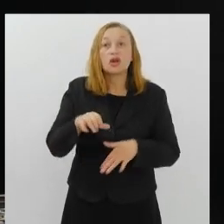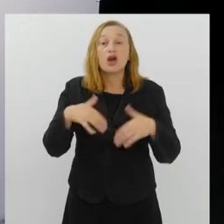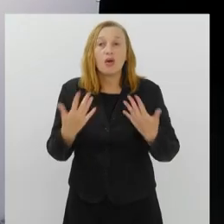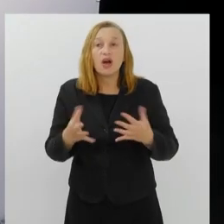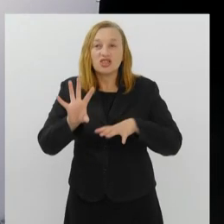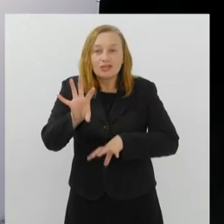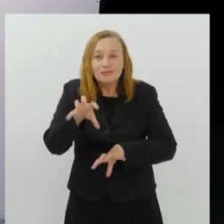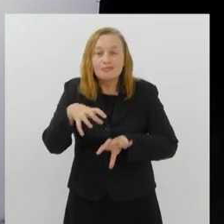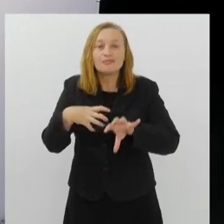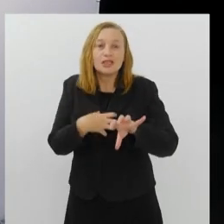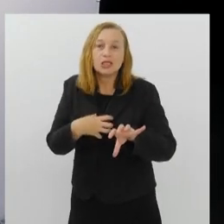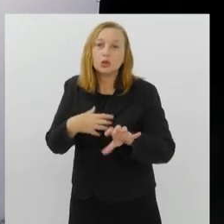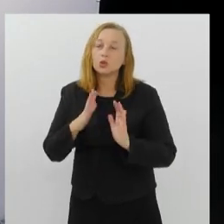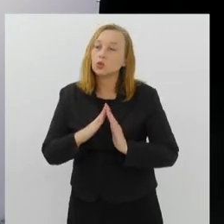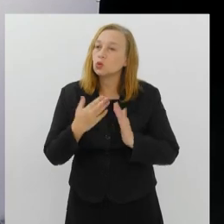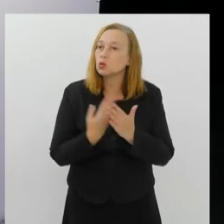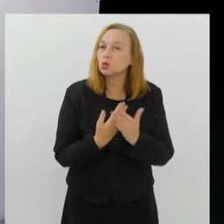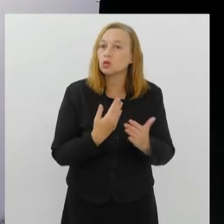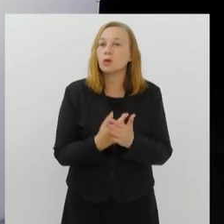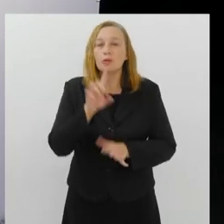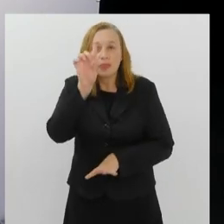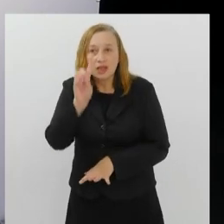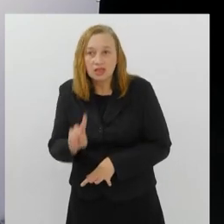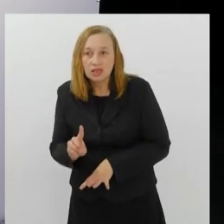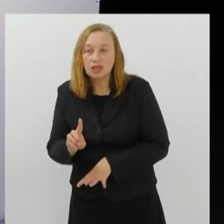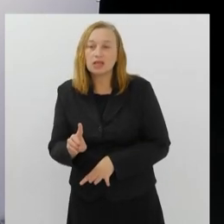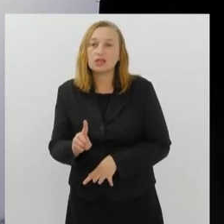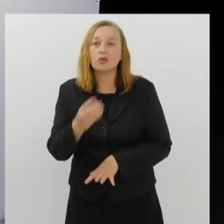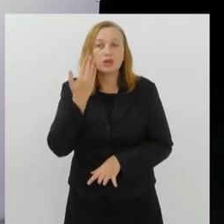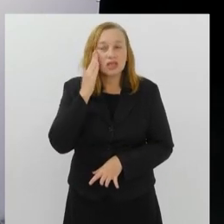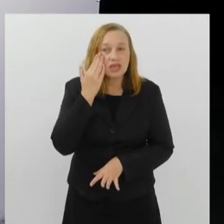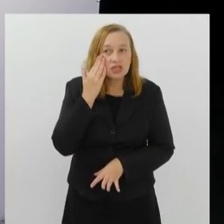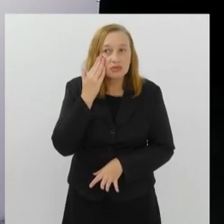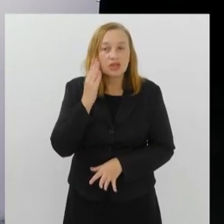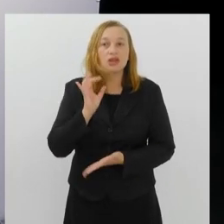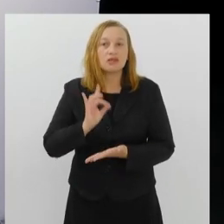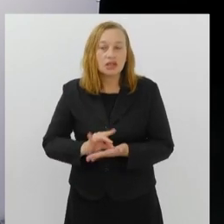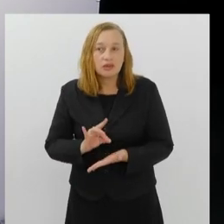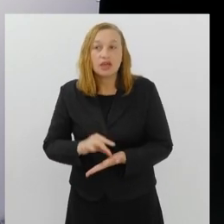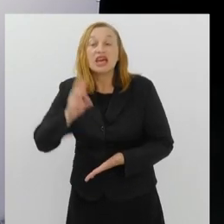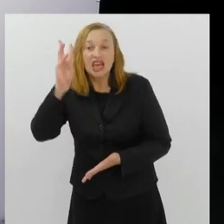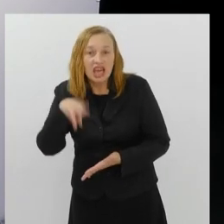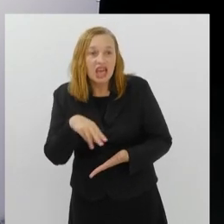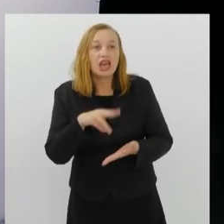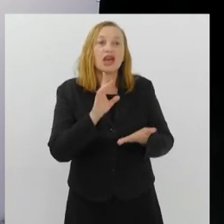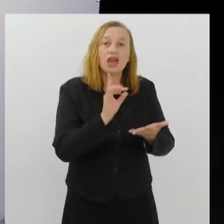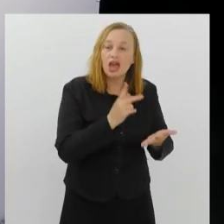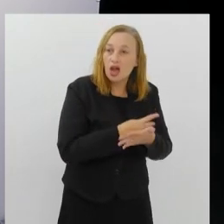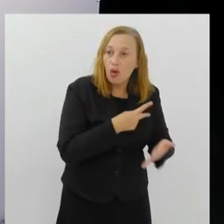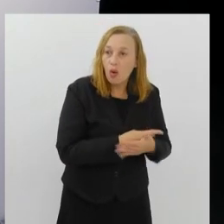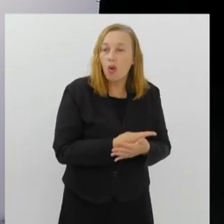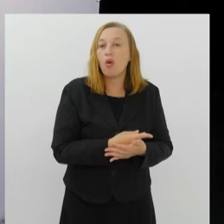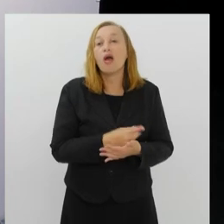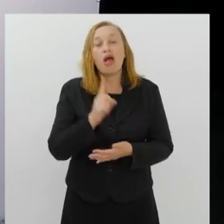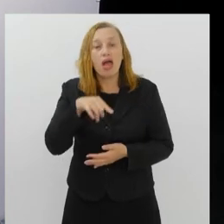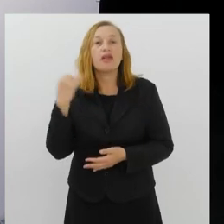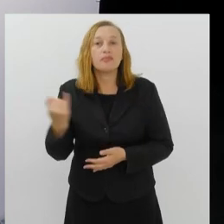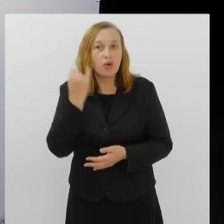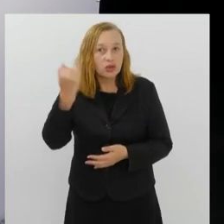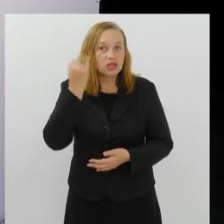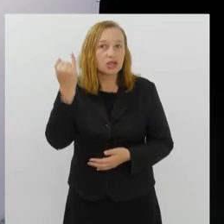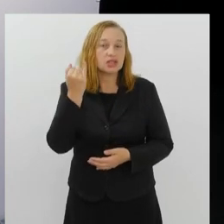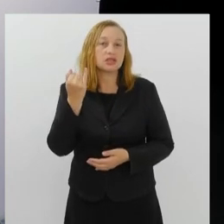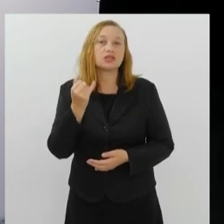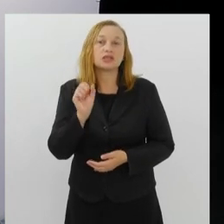acho que essa empatia com a escola, né, com a direção, né, o entendimento de quem realmente errou, quem não errou, é